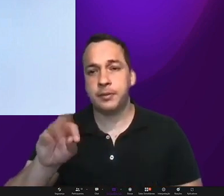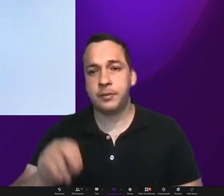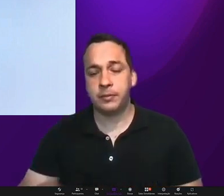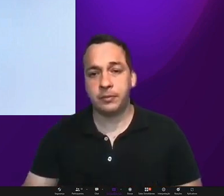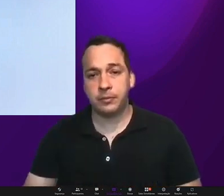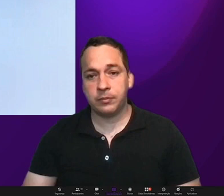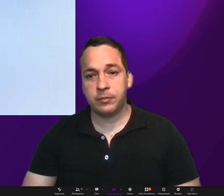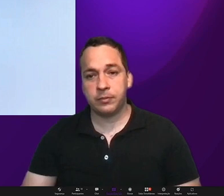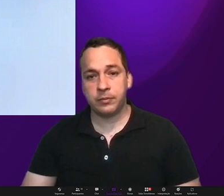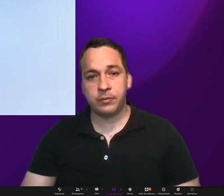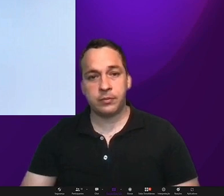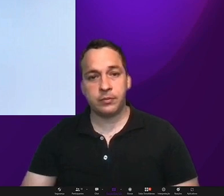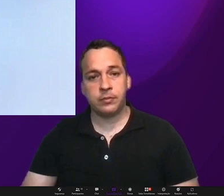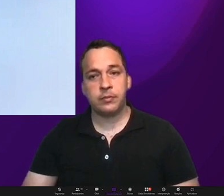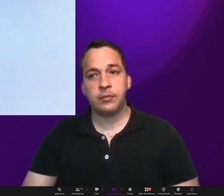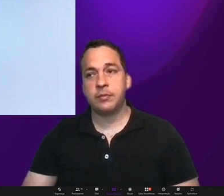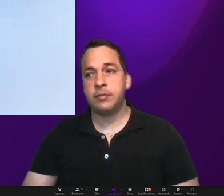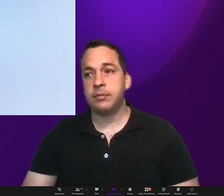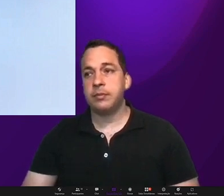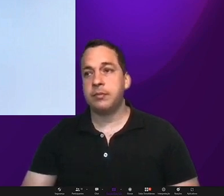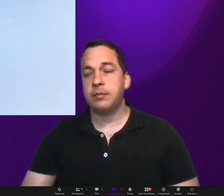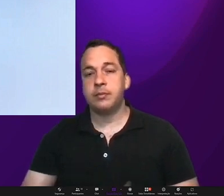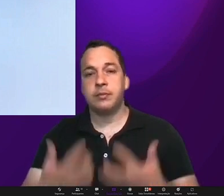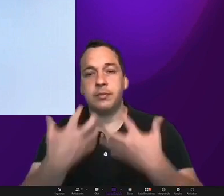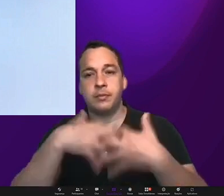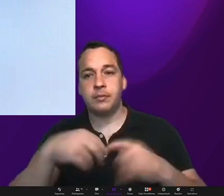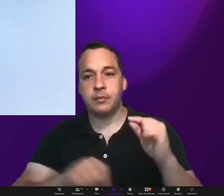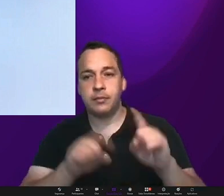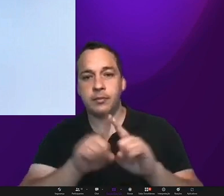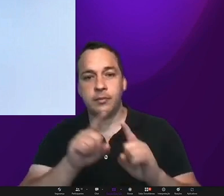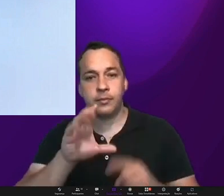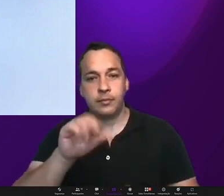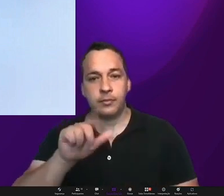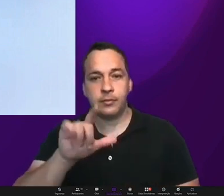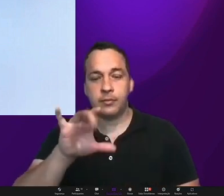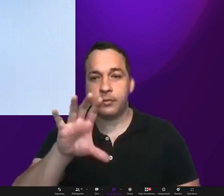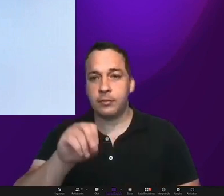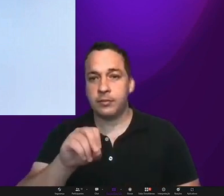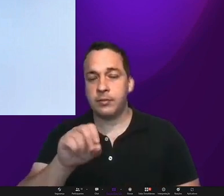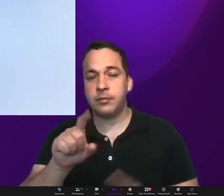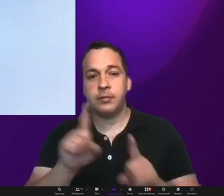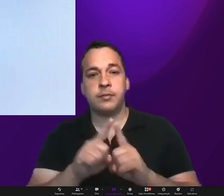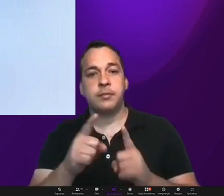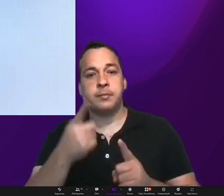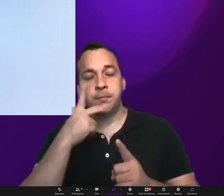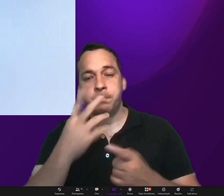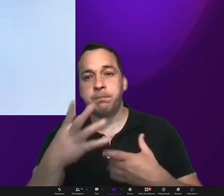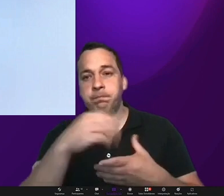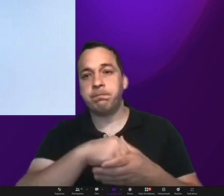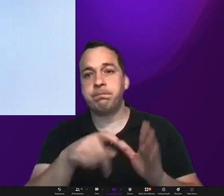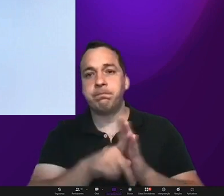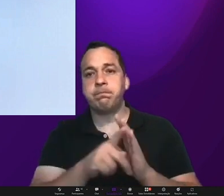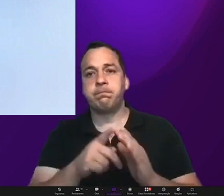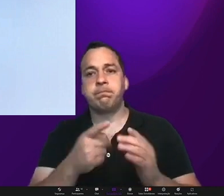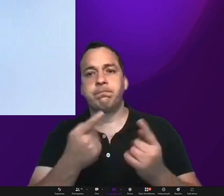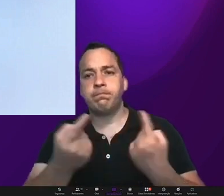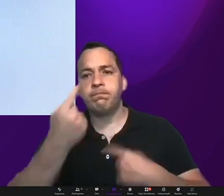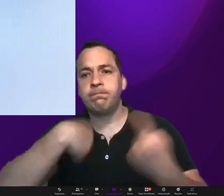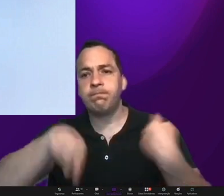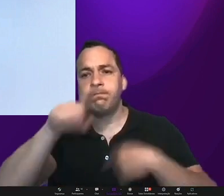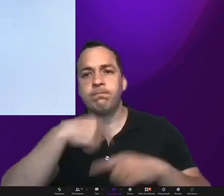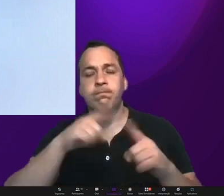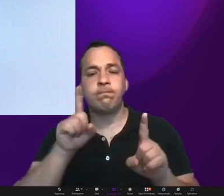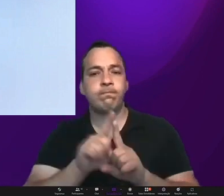vai funcionar não só como um sequestrador de cálcio, nós vamos ver ao longo da via intrínseca da coagulação, mas ele